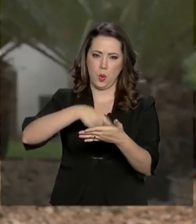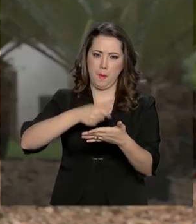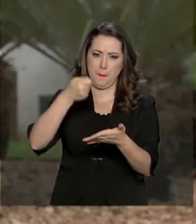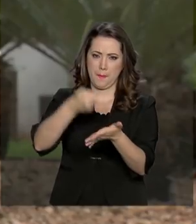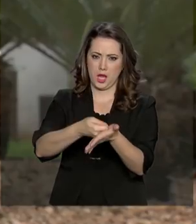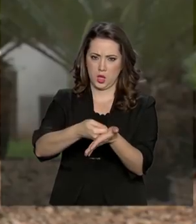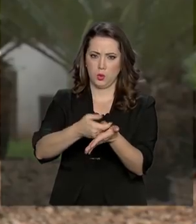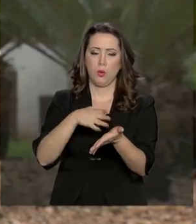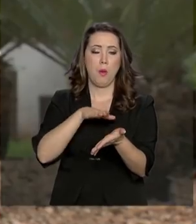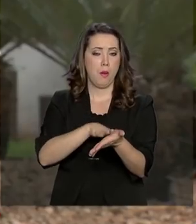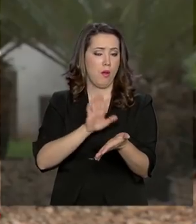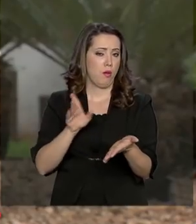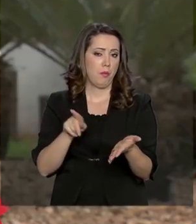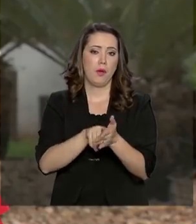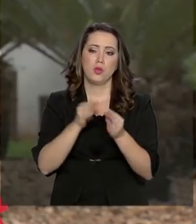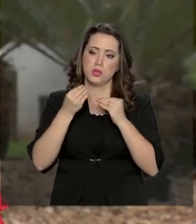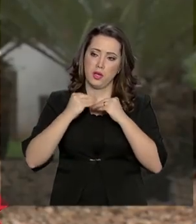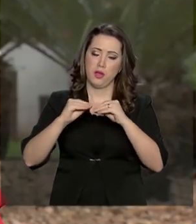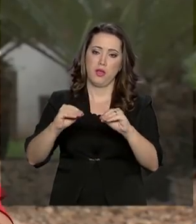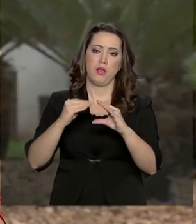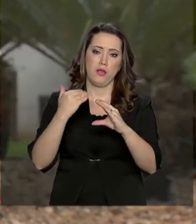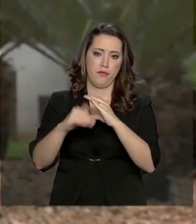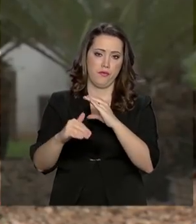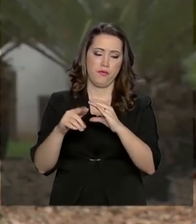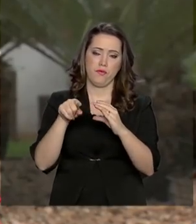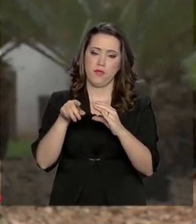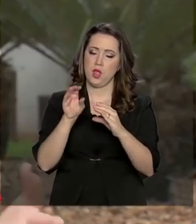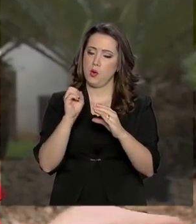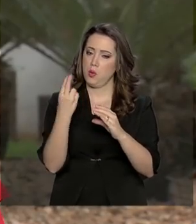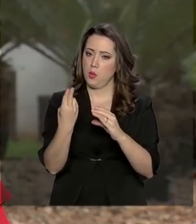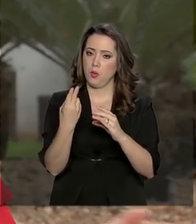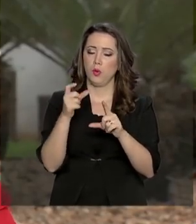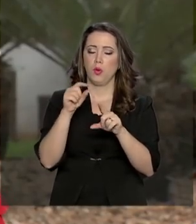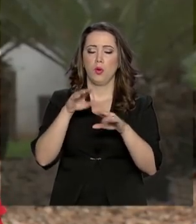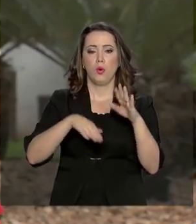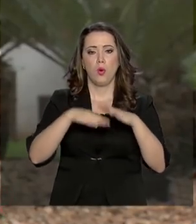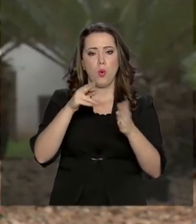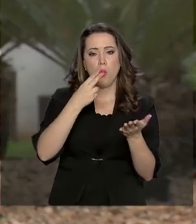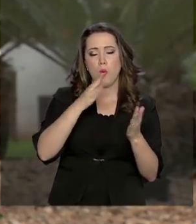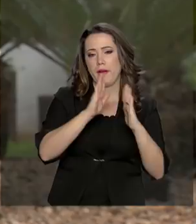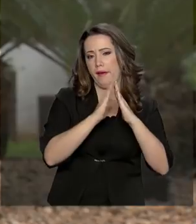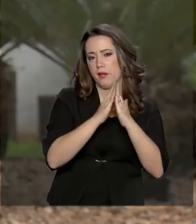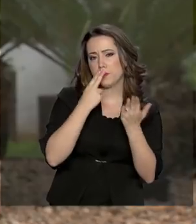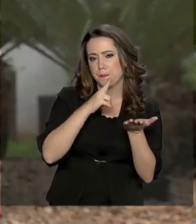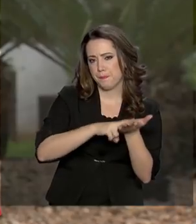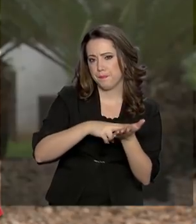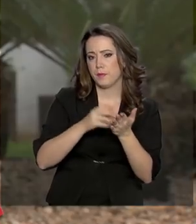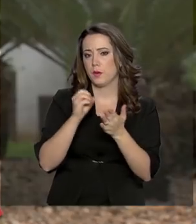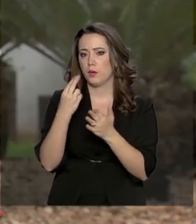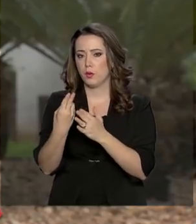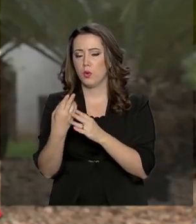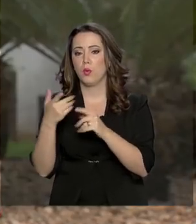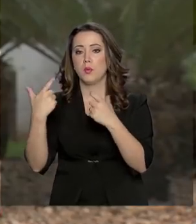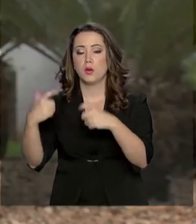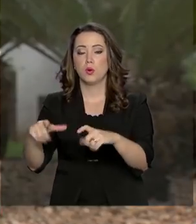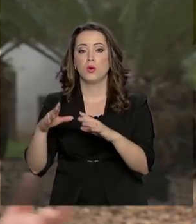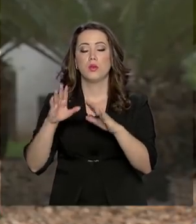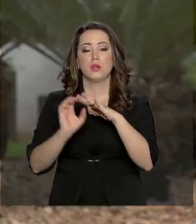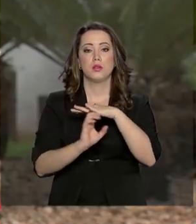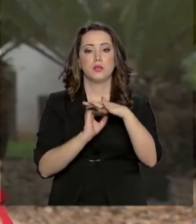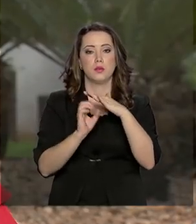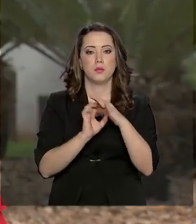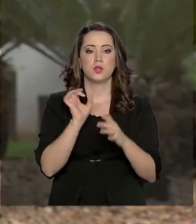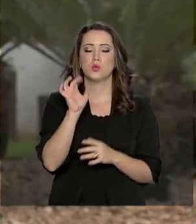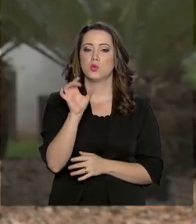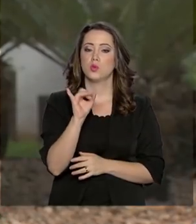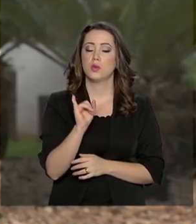Esse boleto ele pode ser enviado de preferência à casa do empregado ou, em algumas situações, ele também pode ser enviado para a sede da empresa e